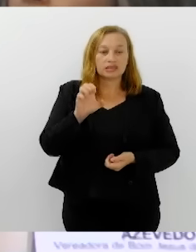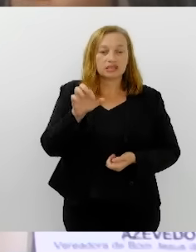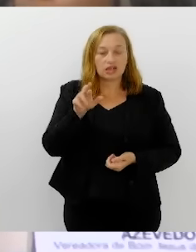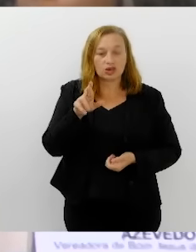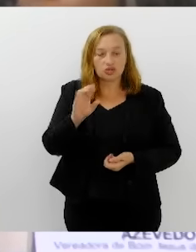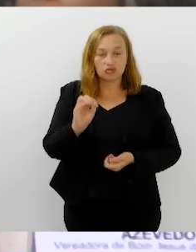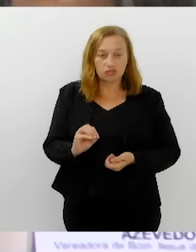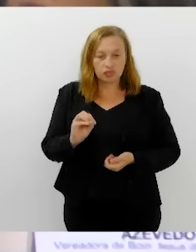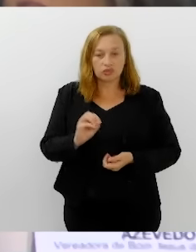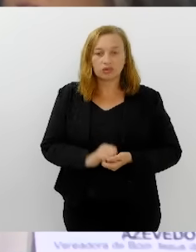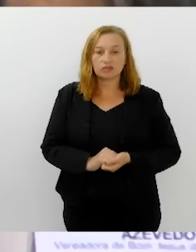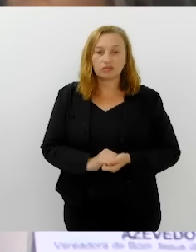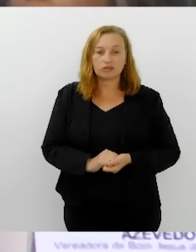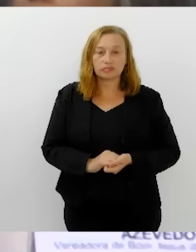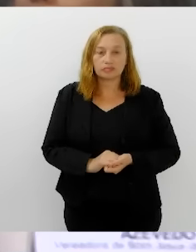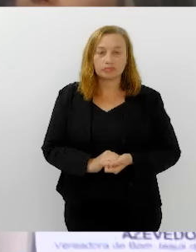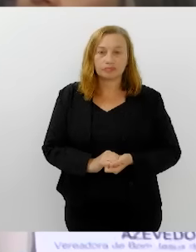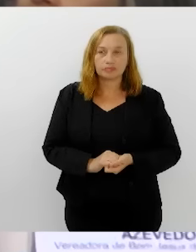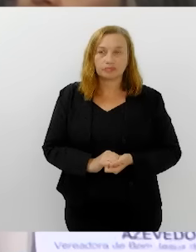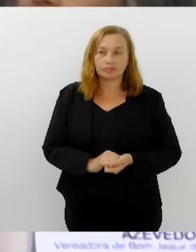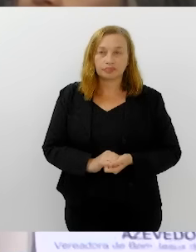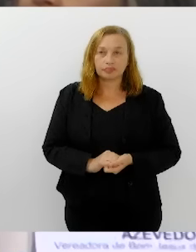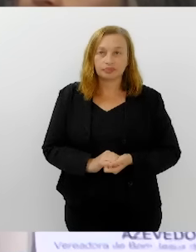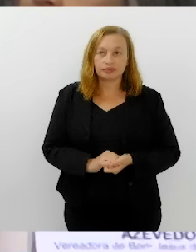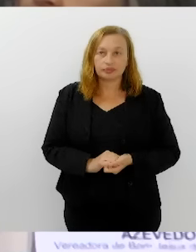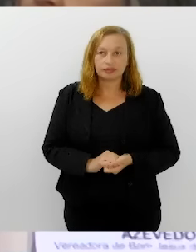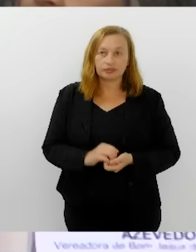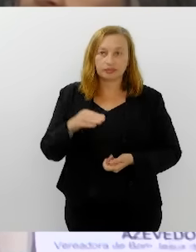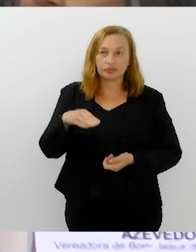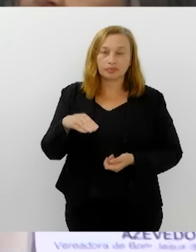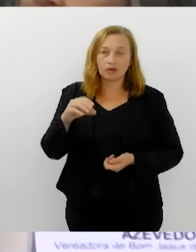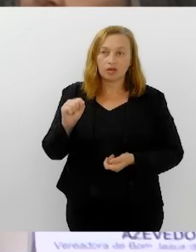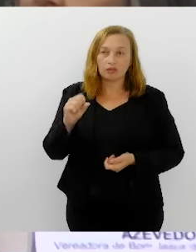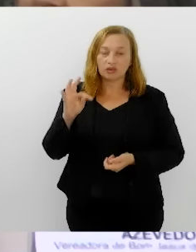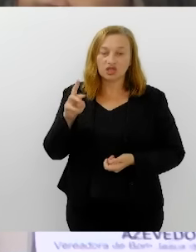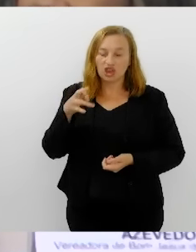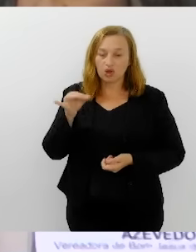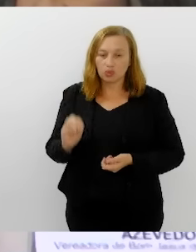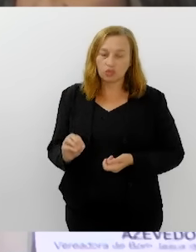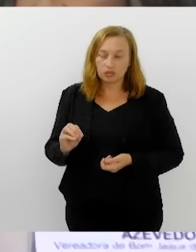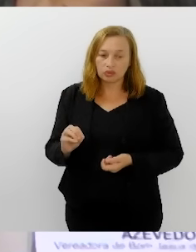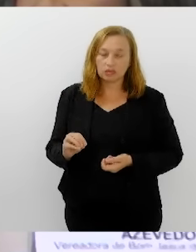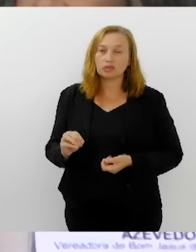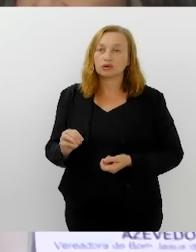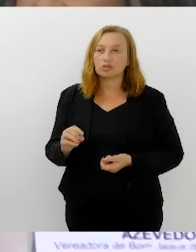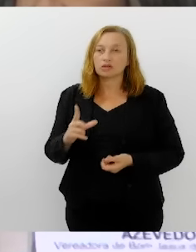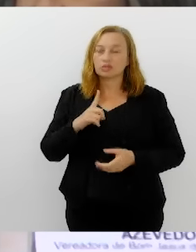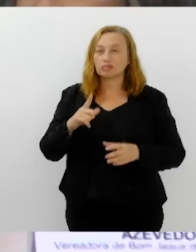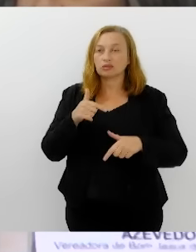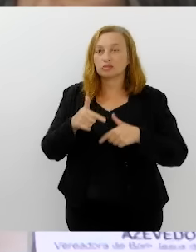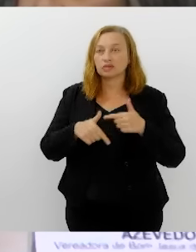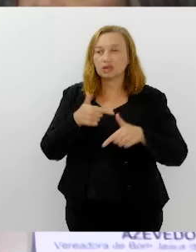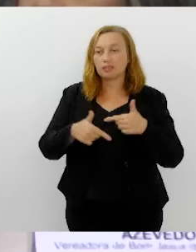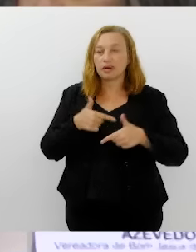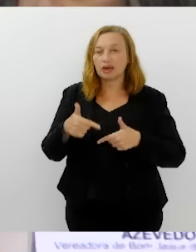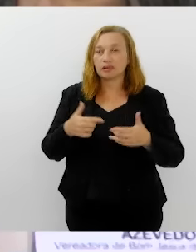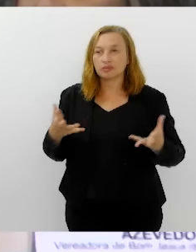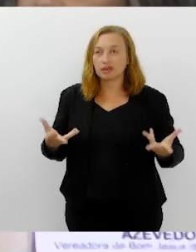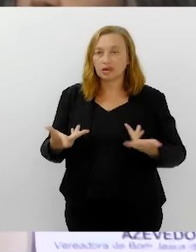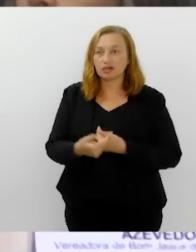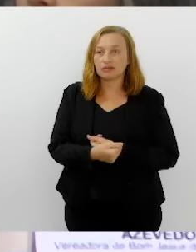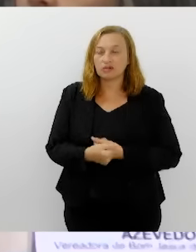é do Mosteiro, o Roteiro da Glória, tem um trabalho belíssimo dentro da nossa arquidiocese. Então